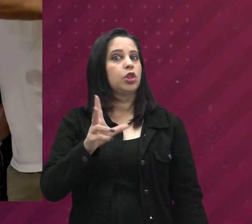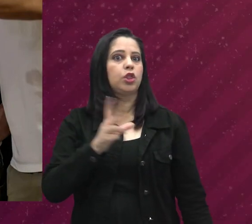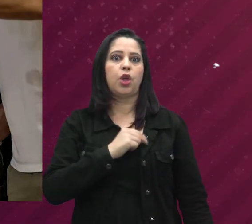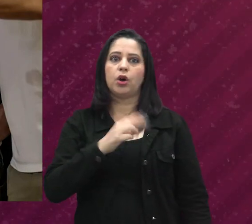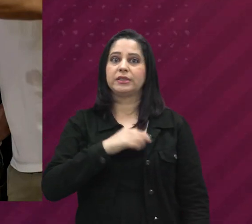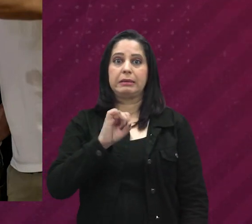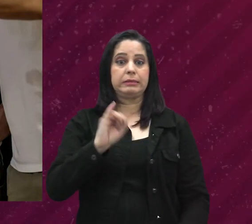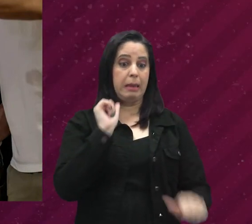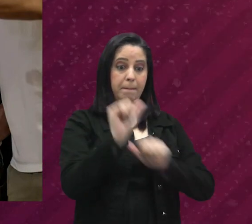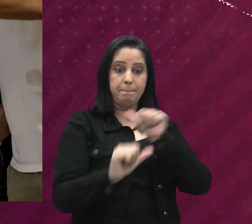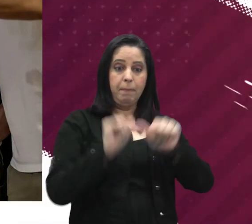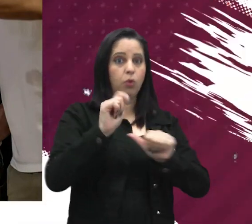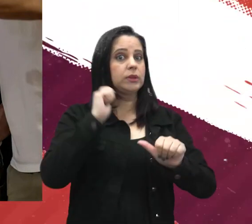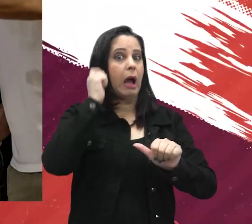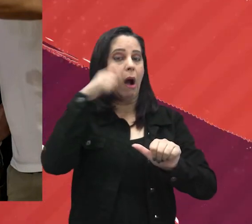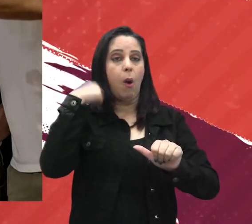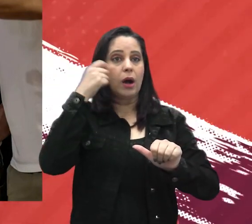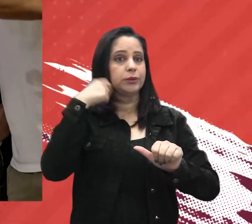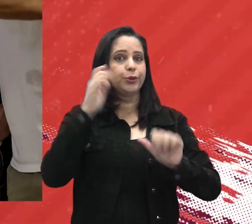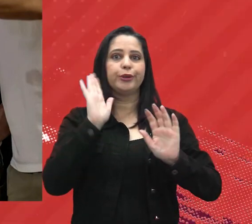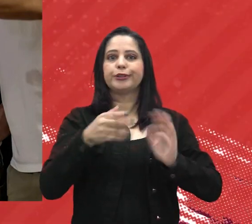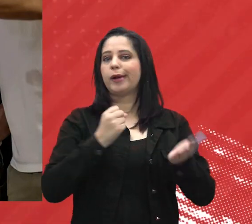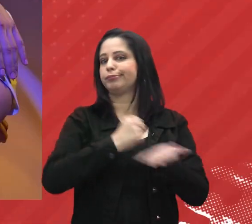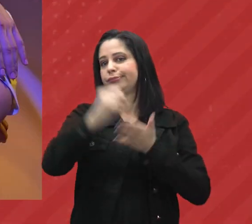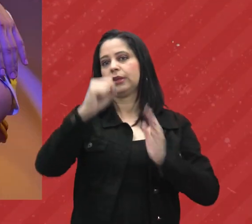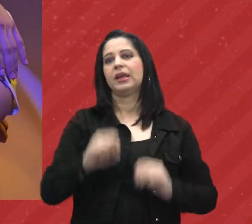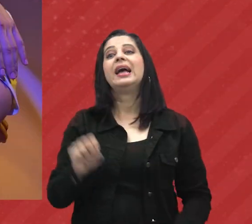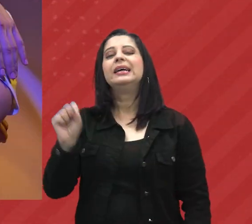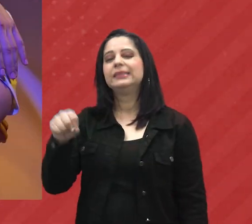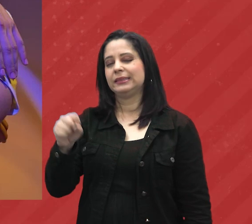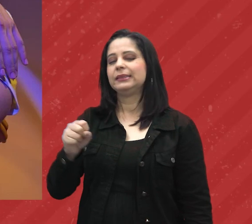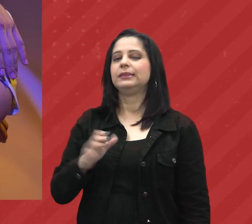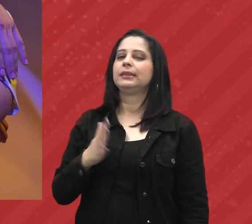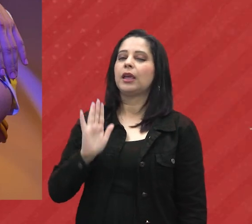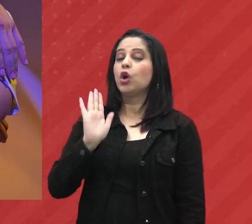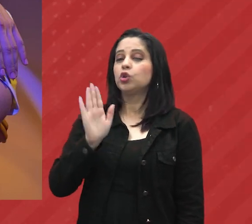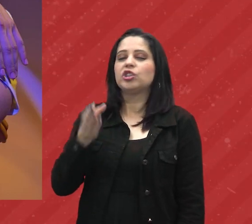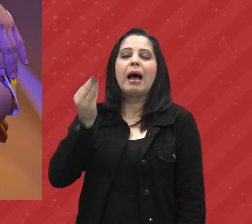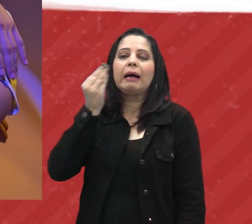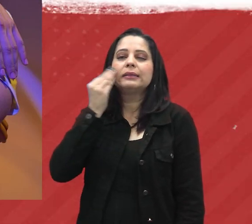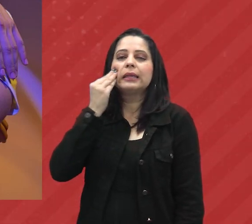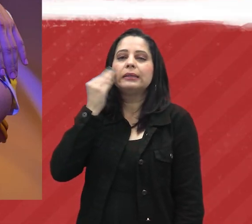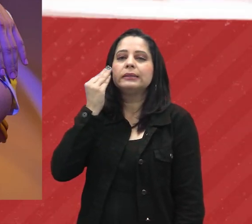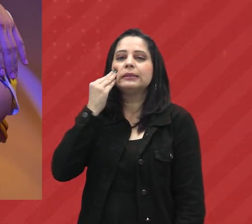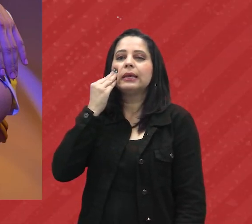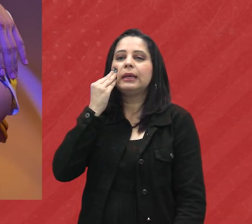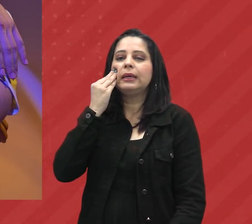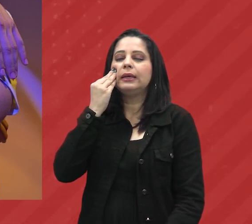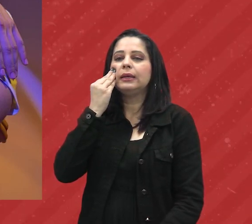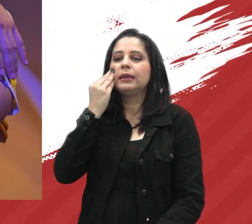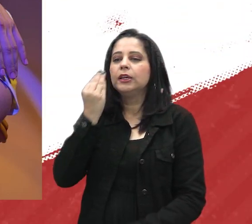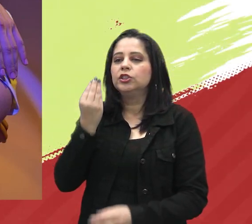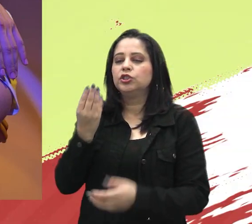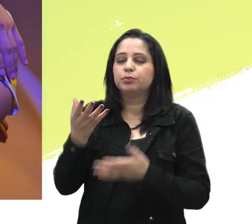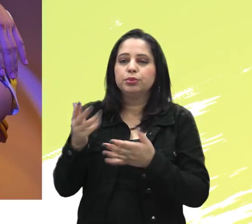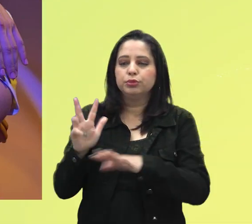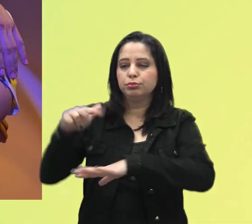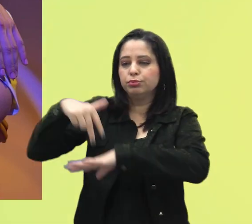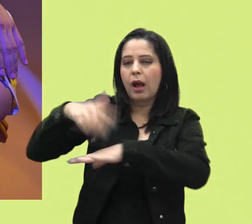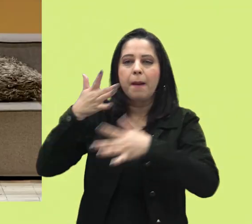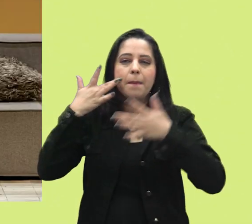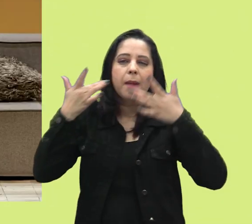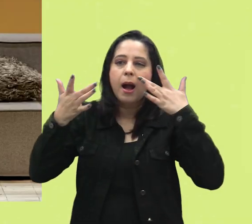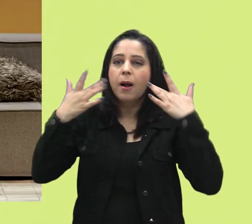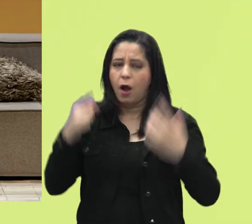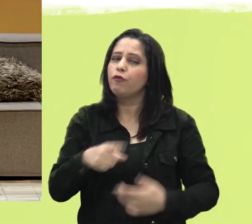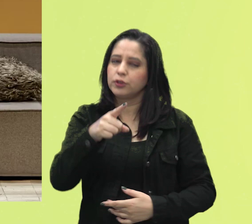um tudo, ator já troca Muda toda a tudo, experiência, não né? tem como. Eu tentei trazer algumas coisas que eu já sabia que dava certo na peça, mas, cara, você que